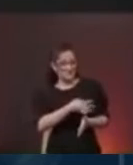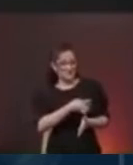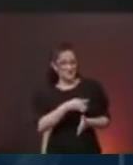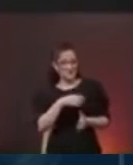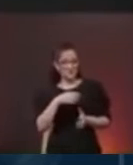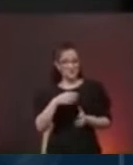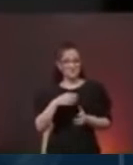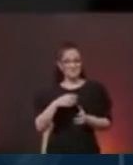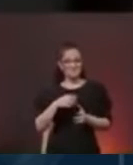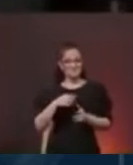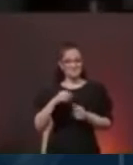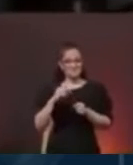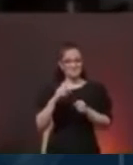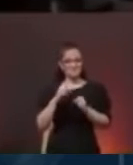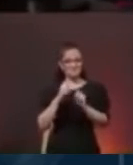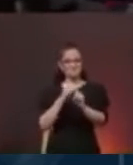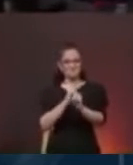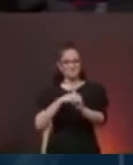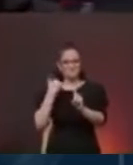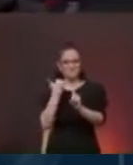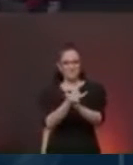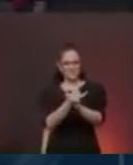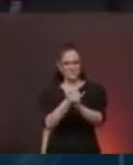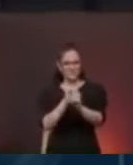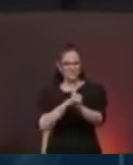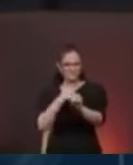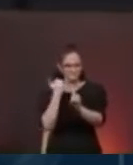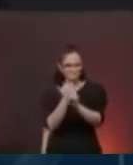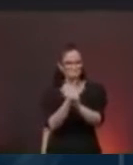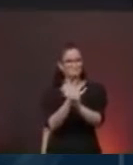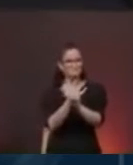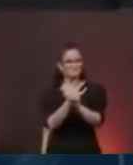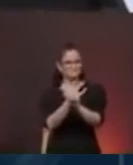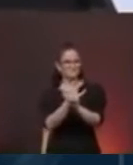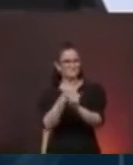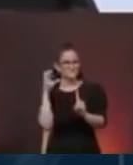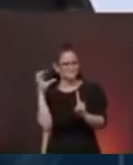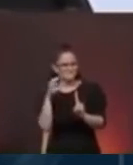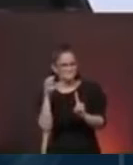Bullying. Bullying na minha época era para fazer café.